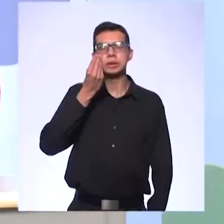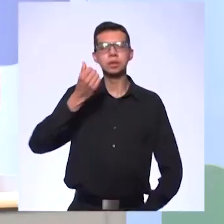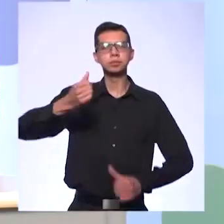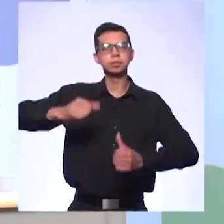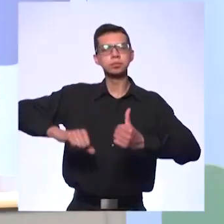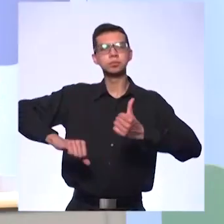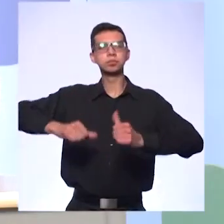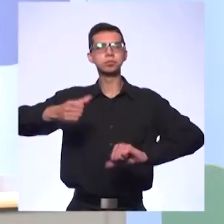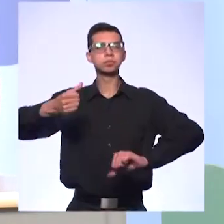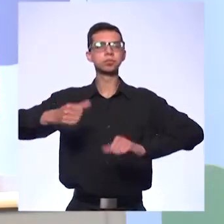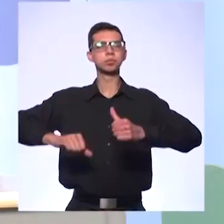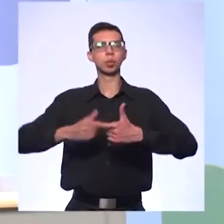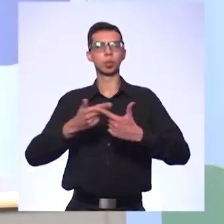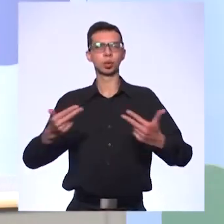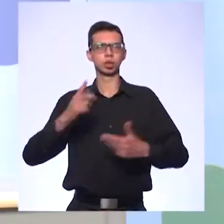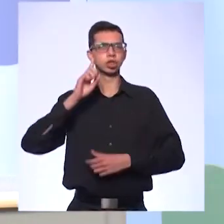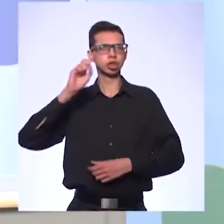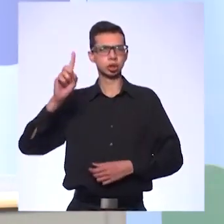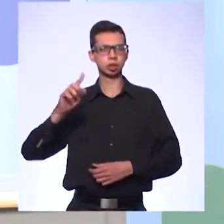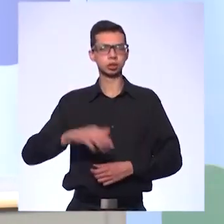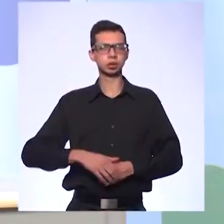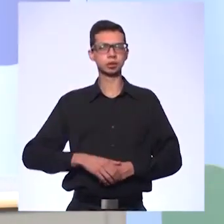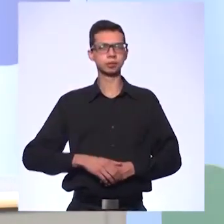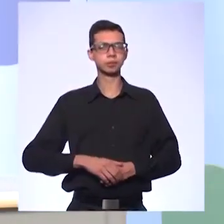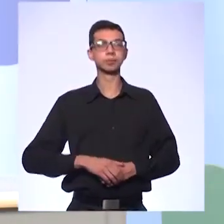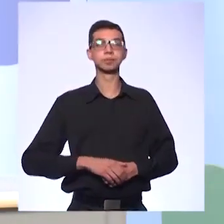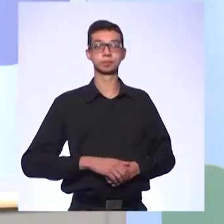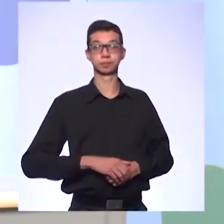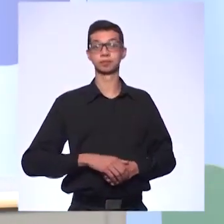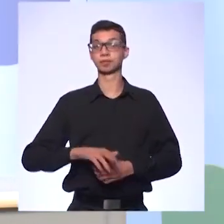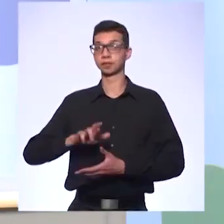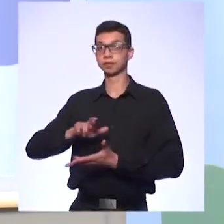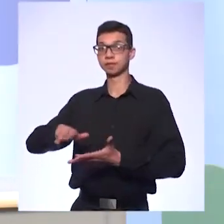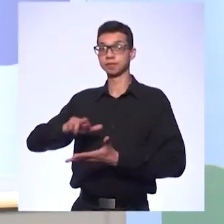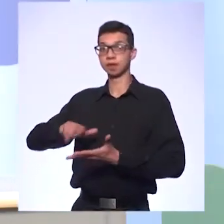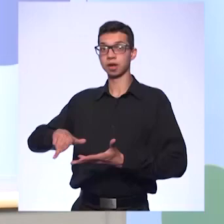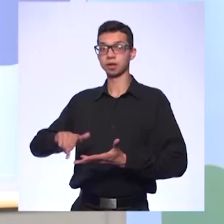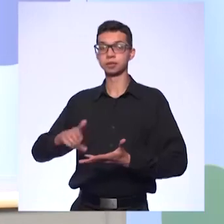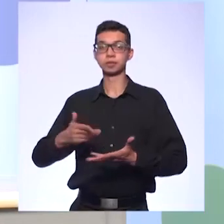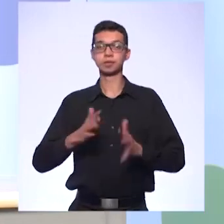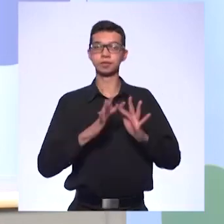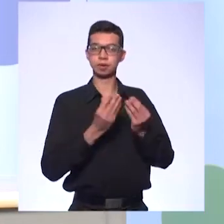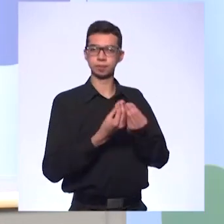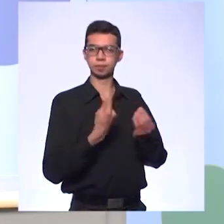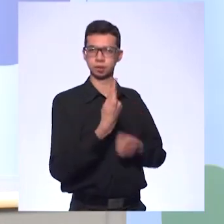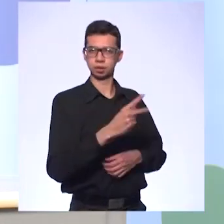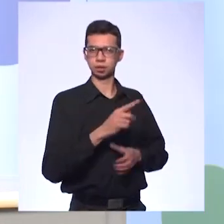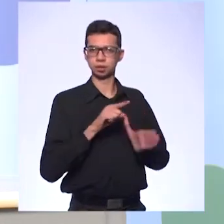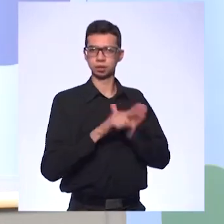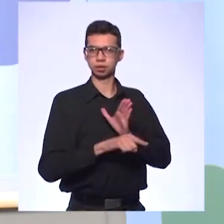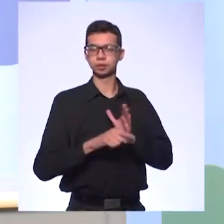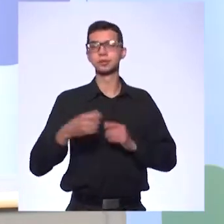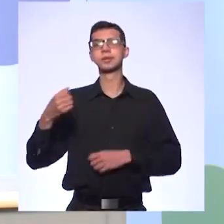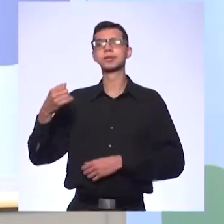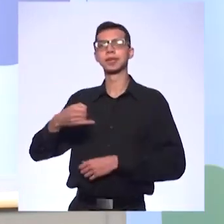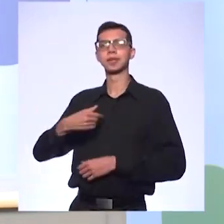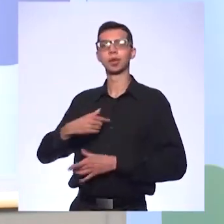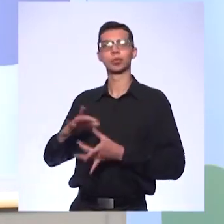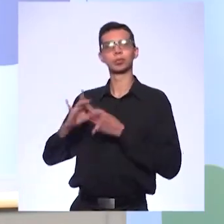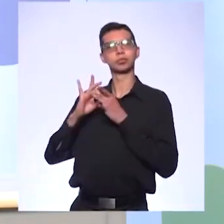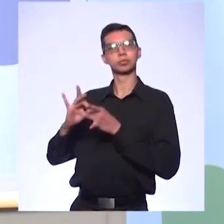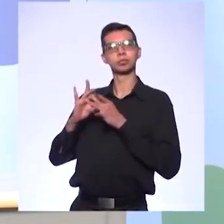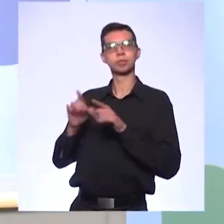Many experiments. Many experiences. Então, faz experiência com a família? Of course, you too, com você também. I know